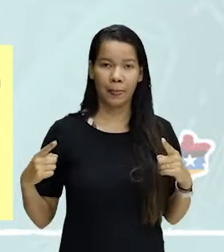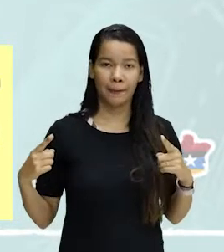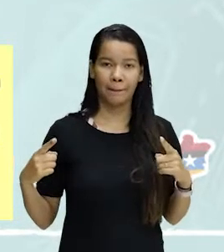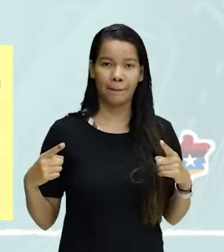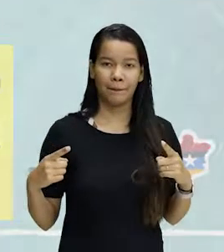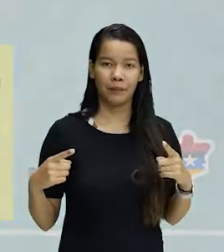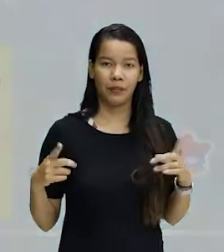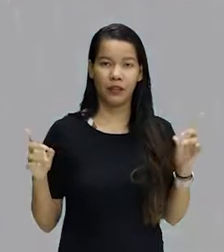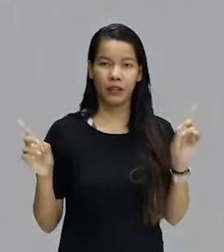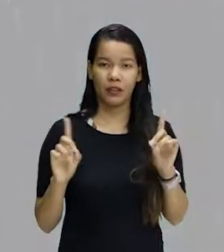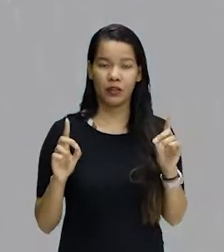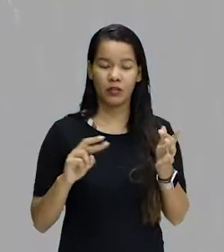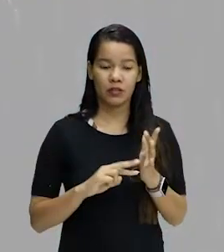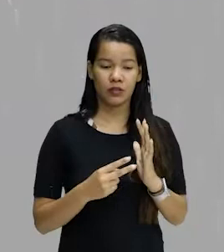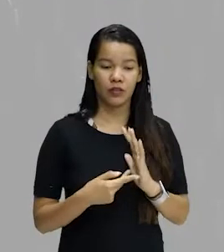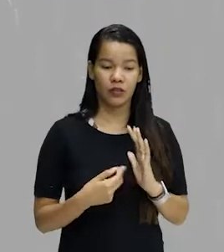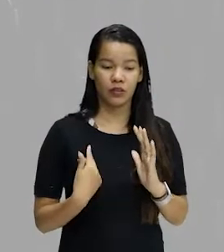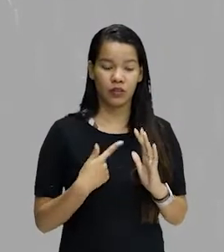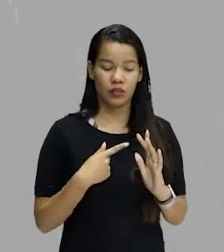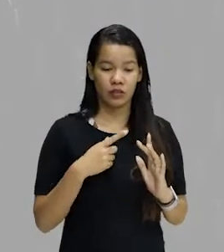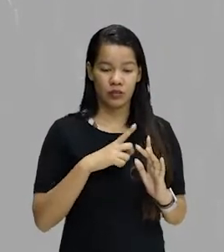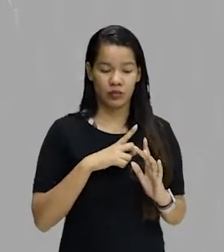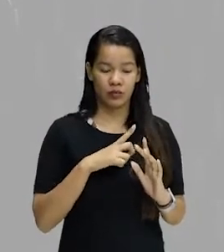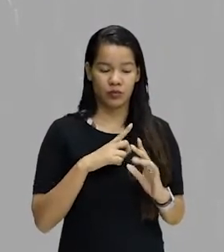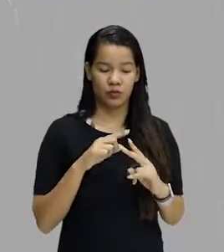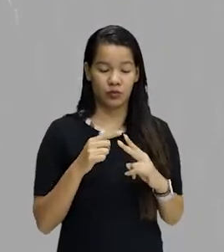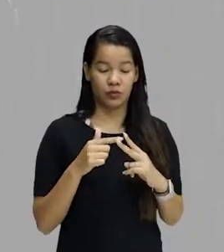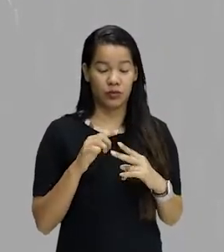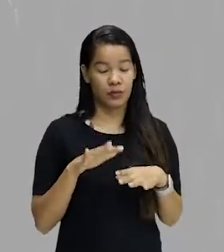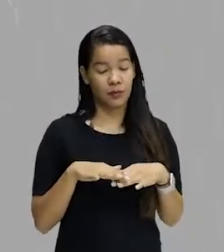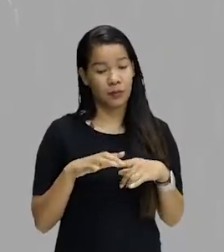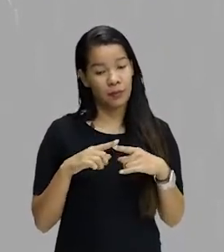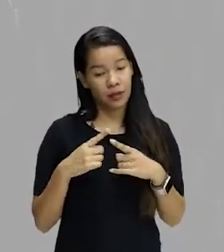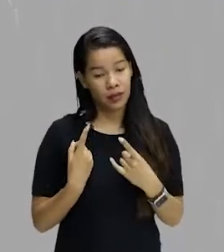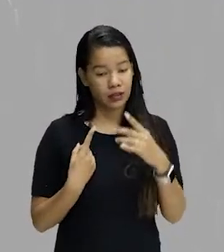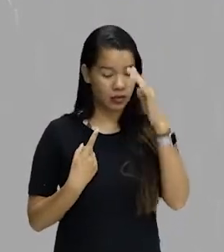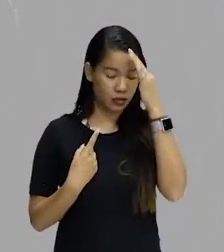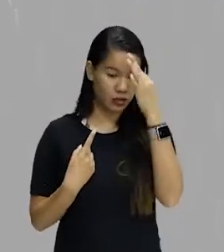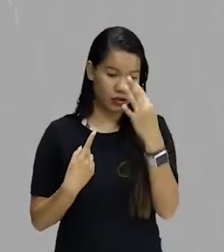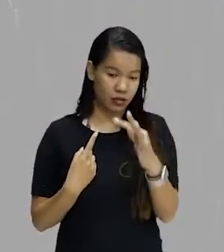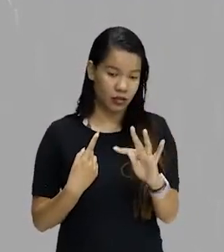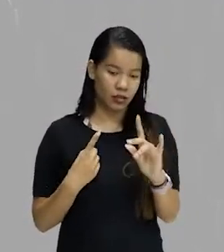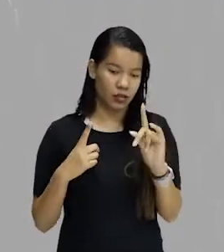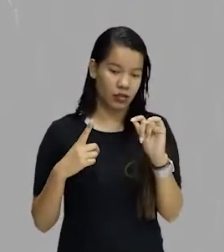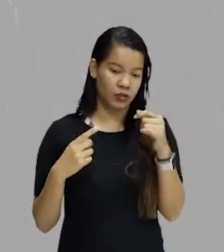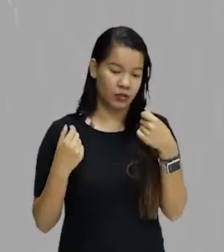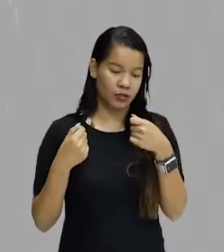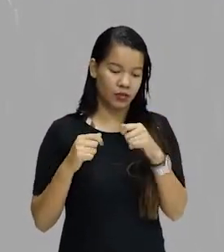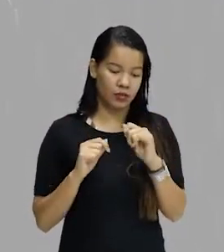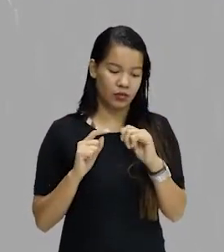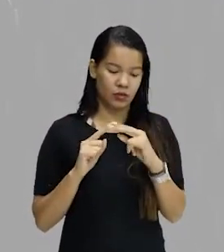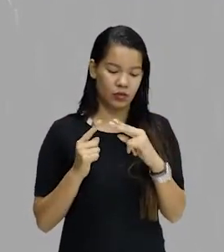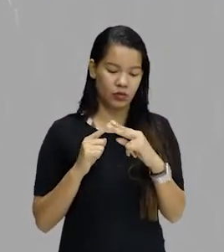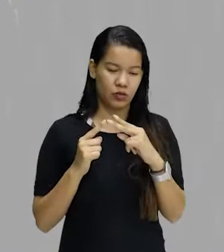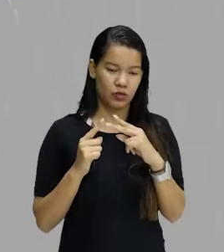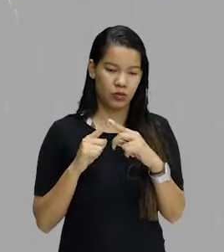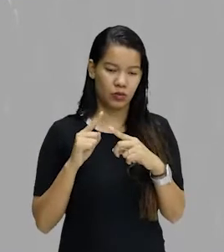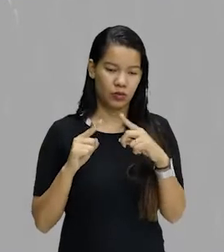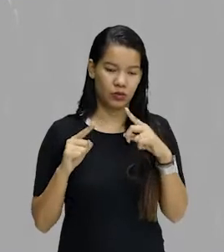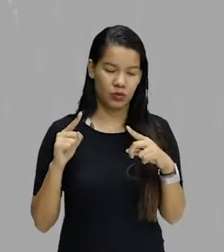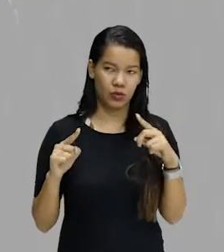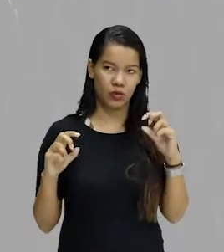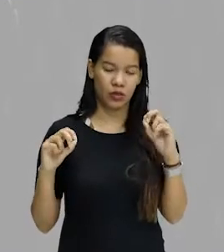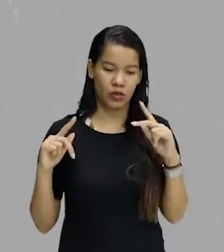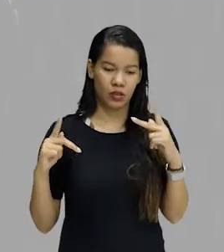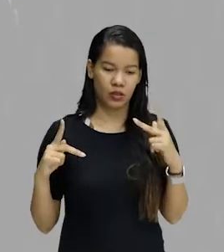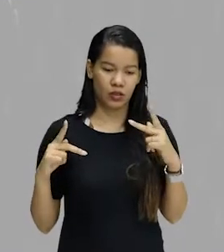Não quer dizer que nós vamos ter esses dois produtos, mas teoricamente são possíveis esses dois produtos, né?